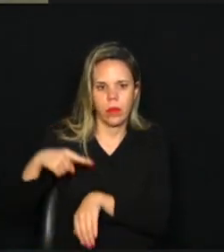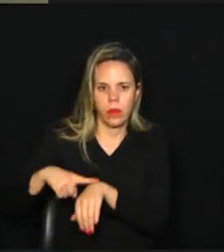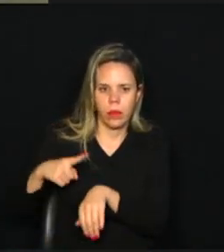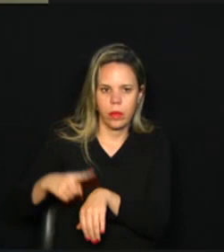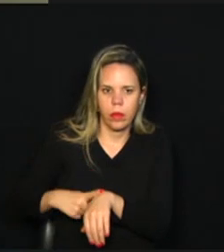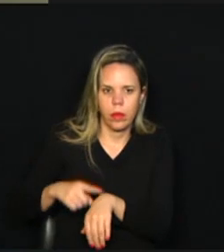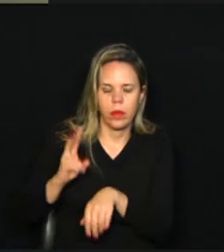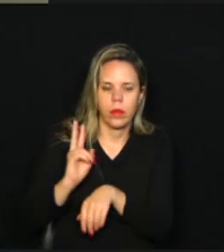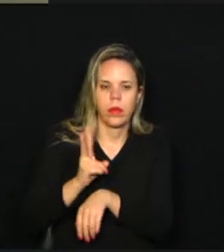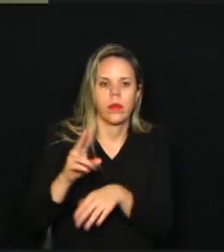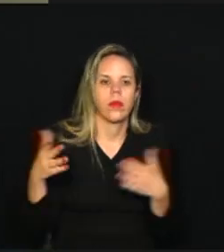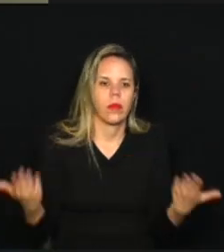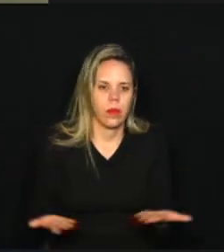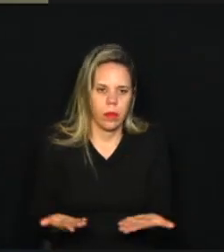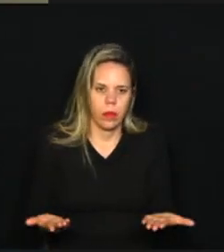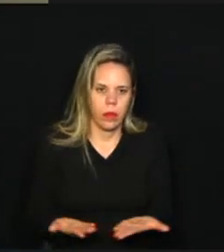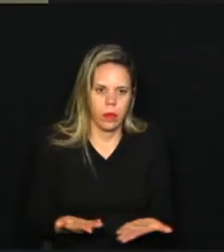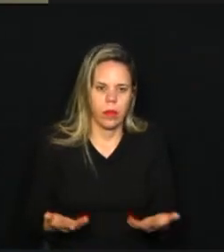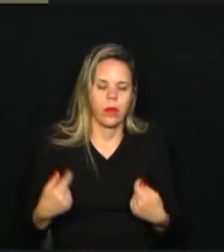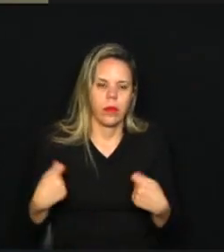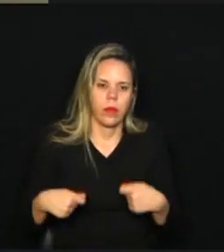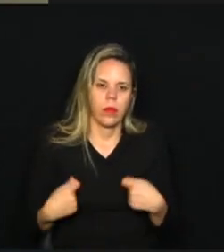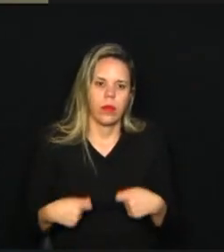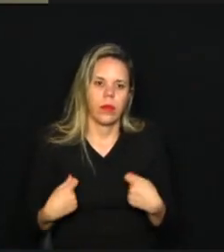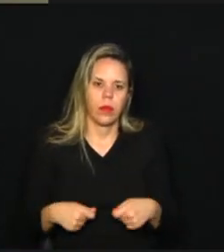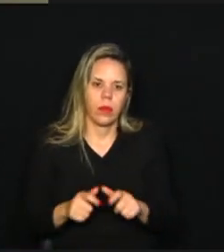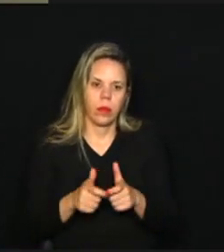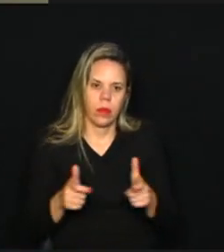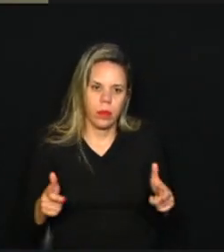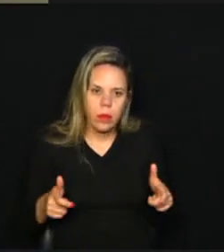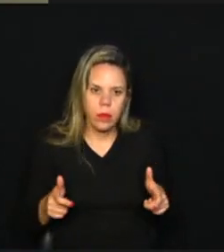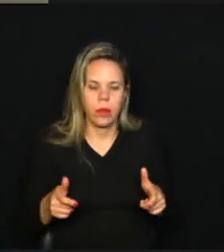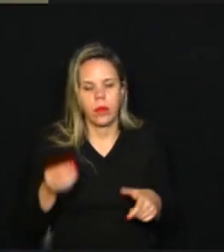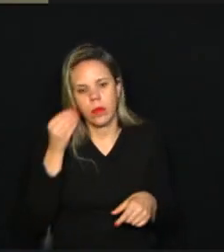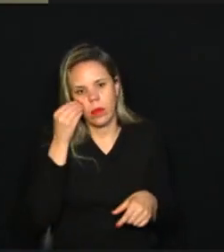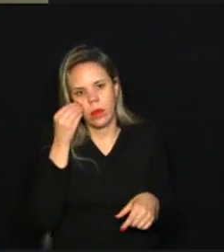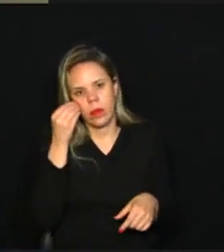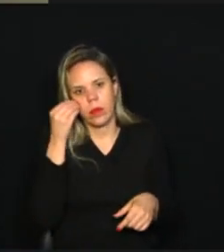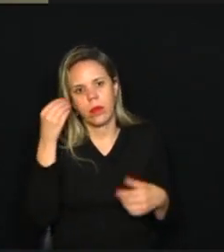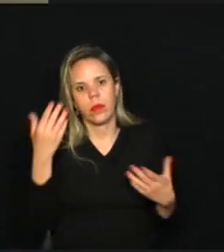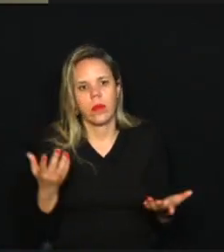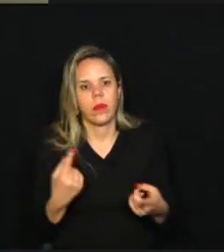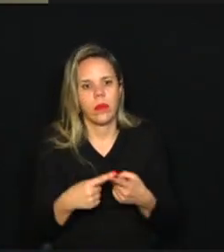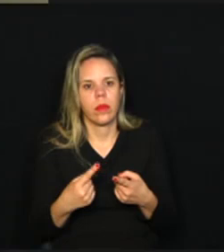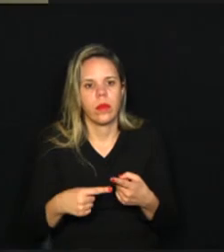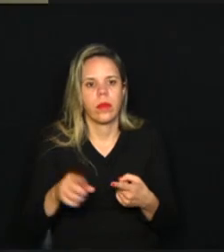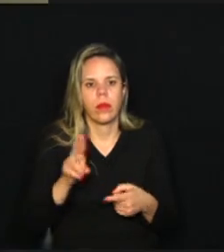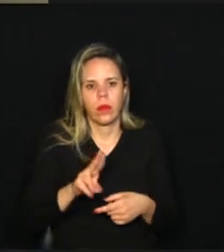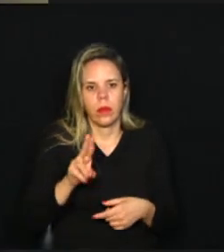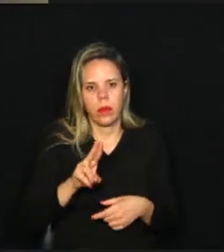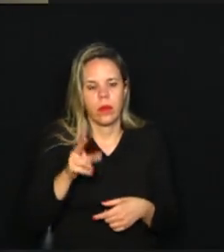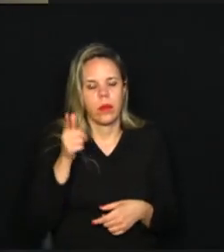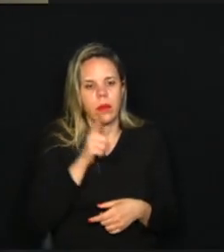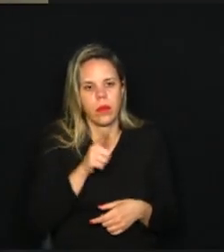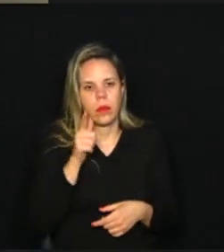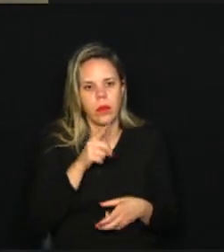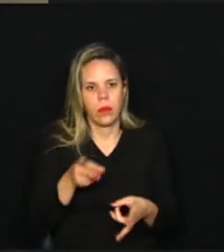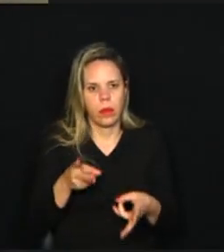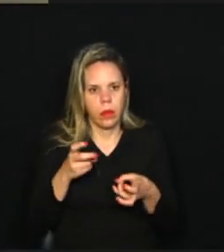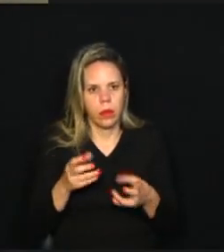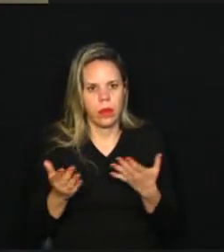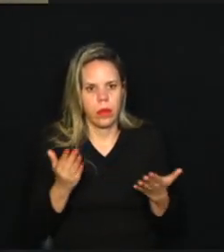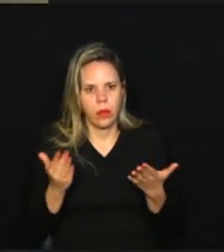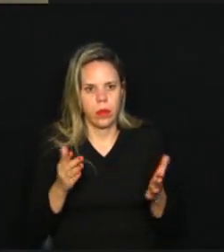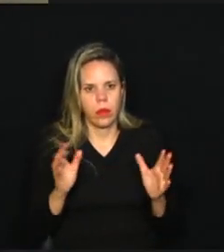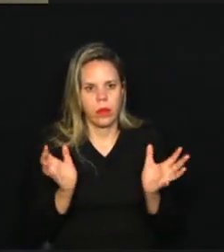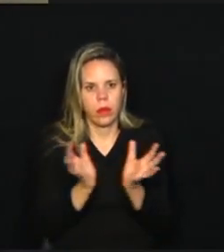se mantém agora com essa necessidade de ampliar a testagem, porque só através dela você consegue enxergar quais são os